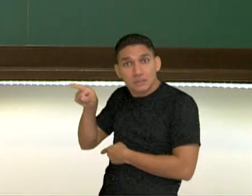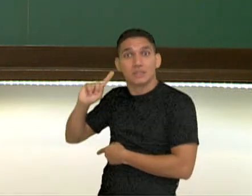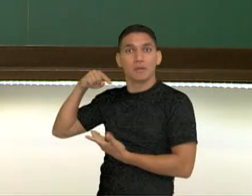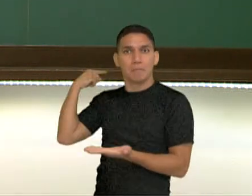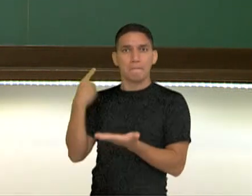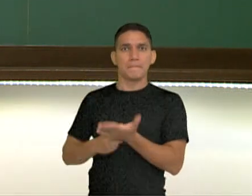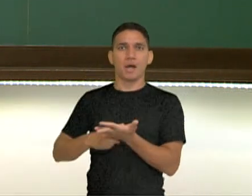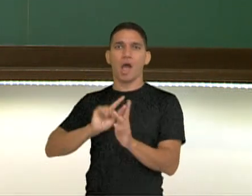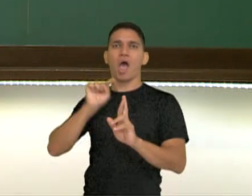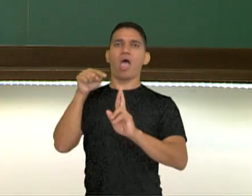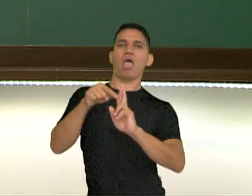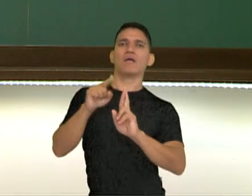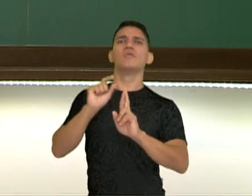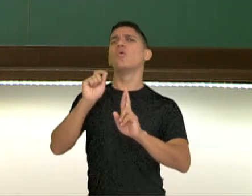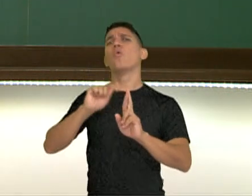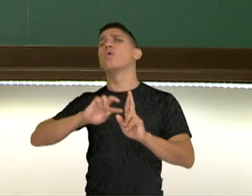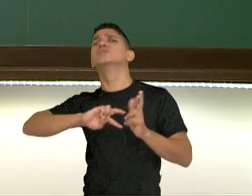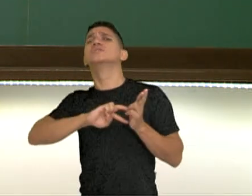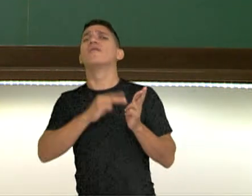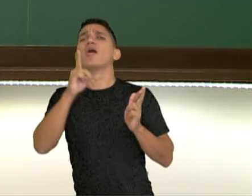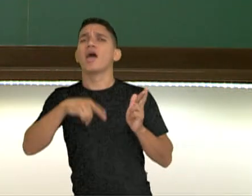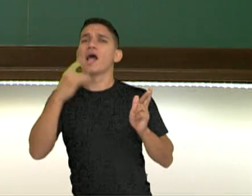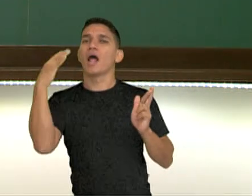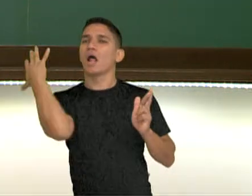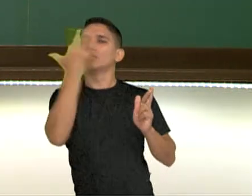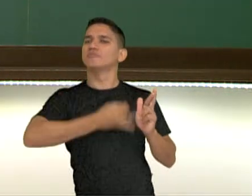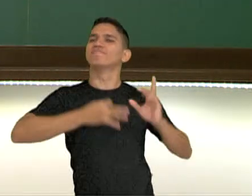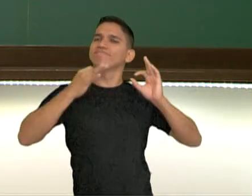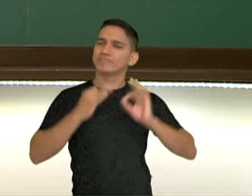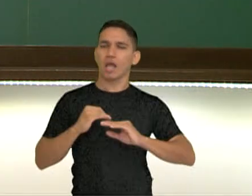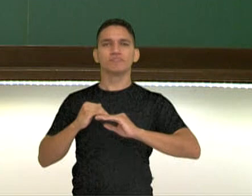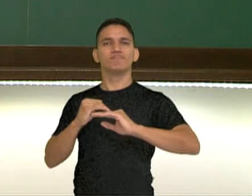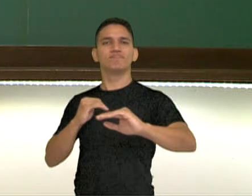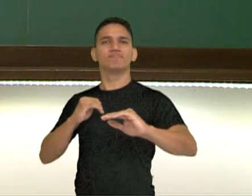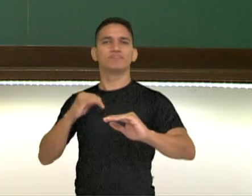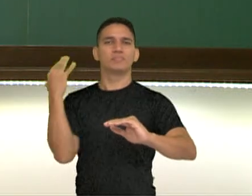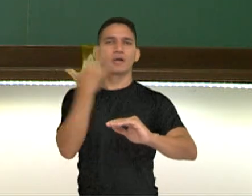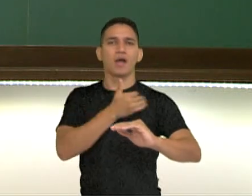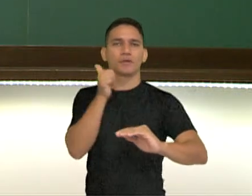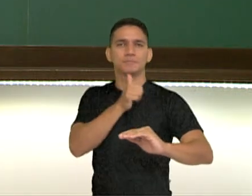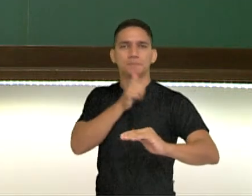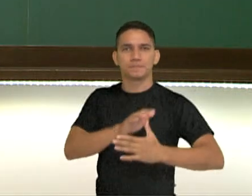uma referência sobre o que seriam as proporções ideais para uma mulher.